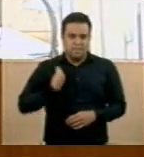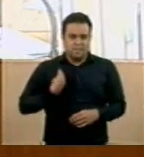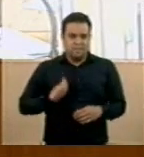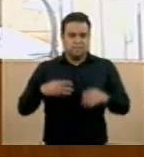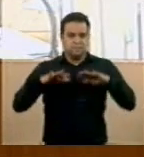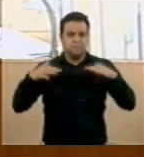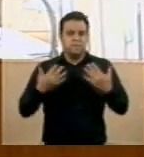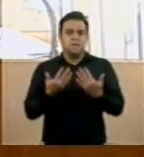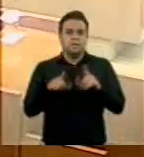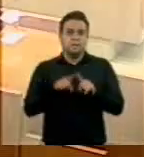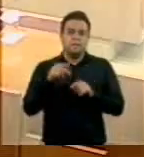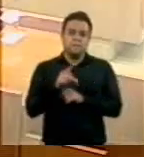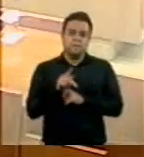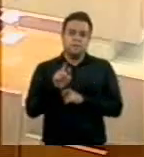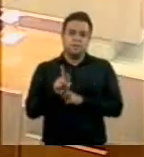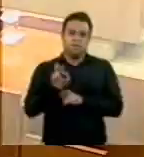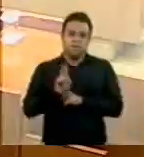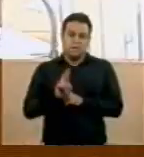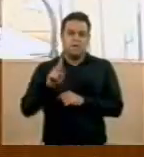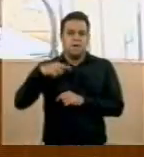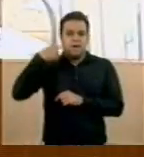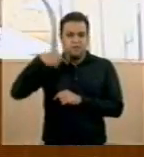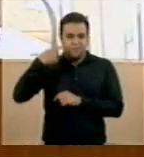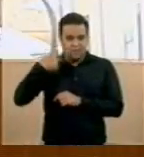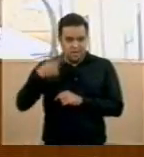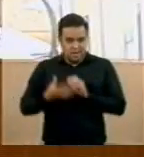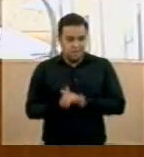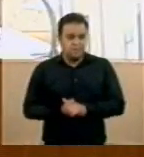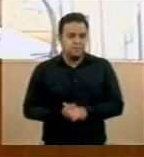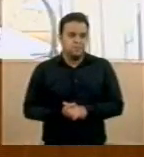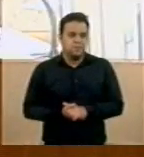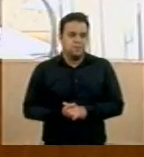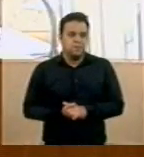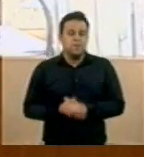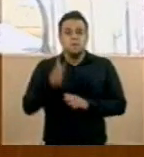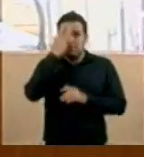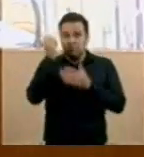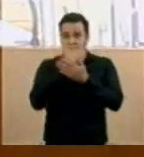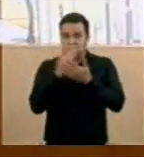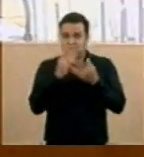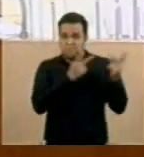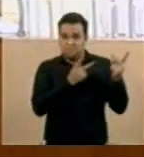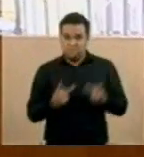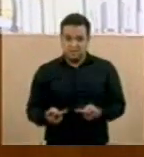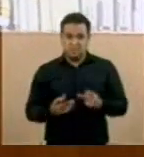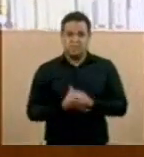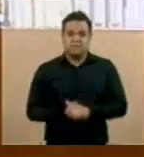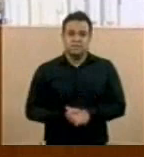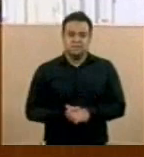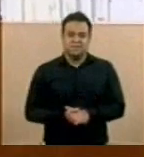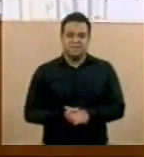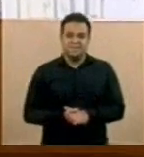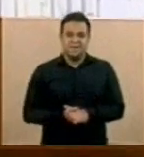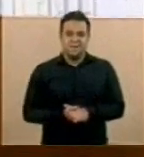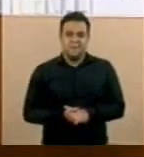da senhora Procuradora-Geral, senhores advogados, senhores visitantes, senhores servidores, senhora secretária de